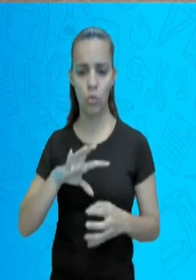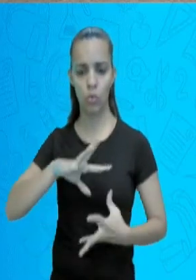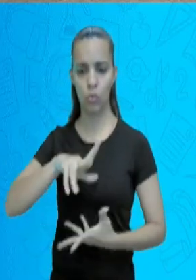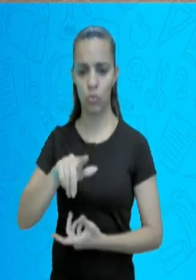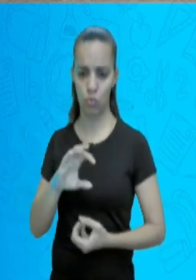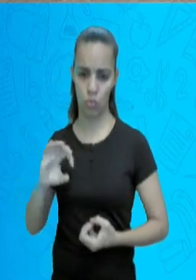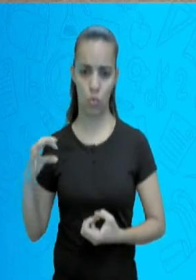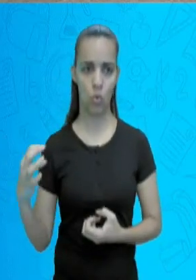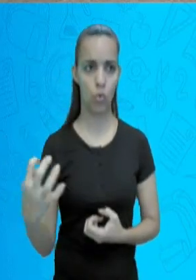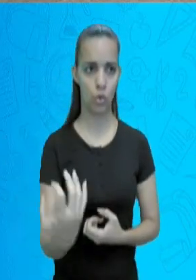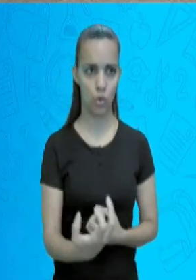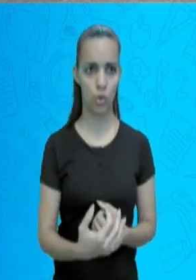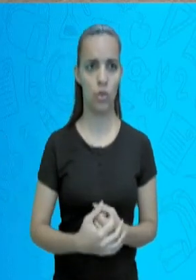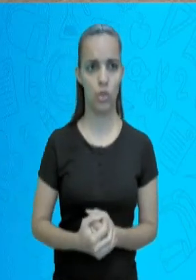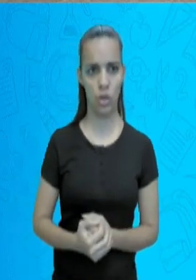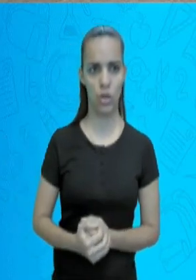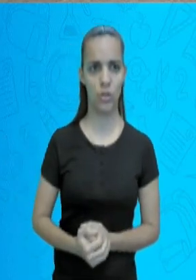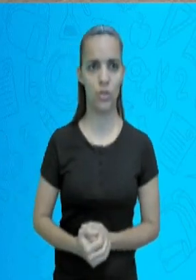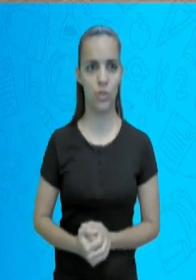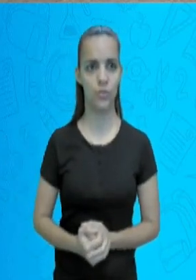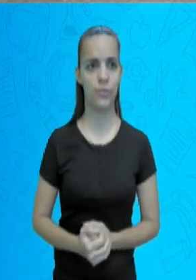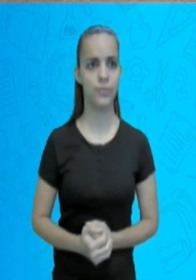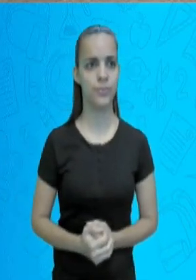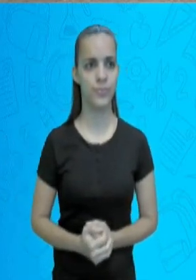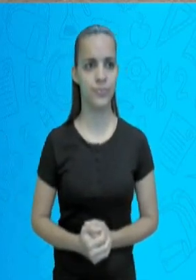continental, alguns